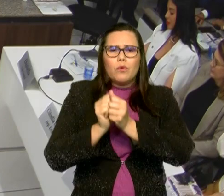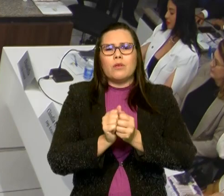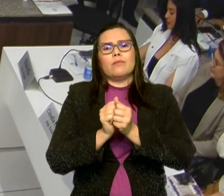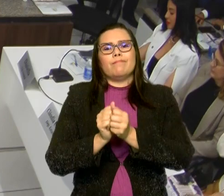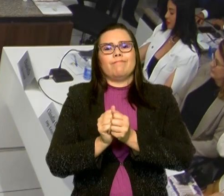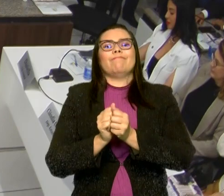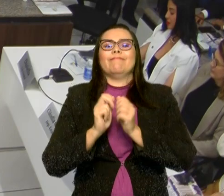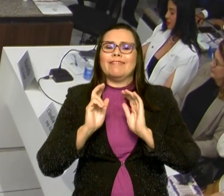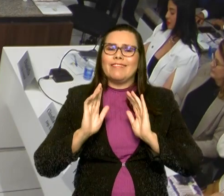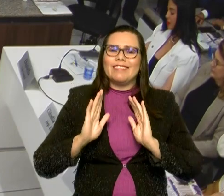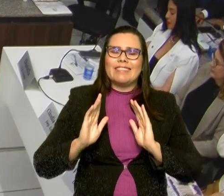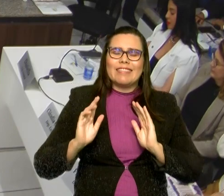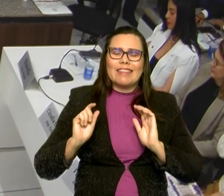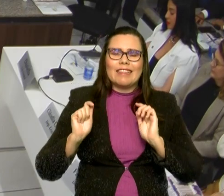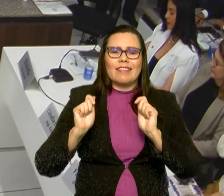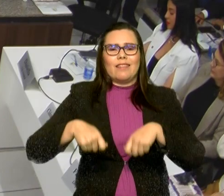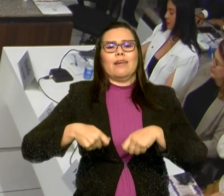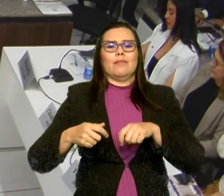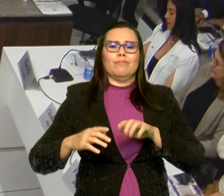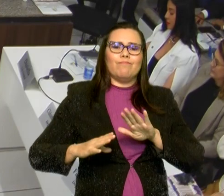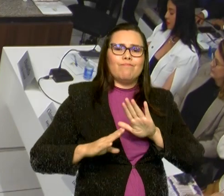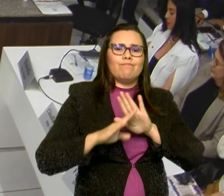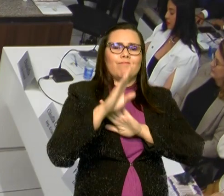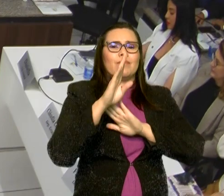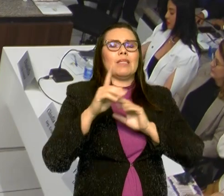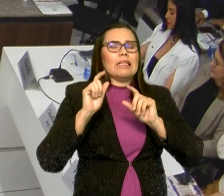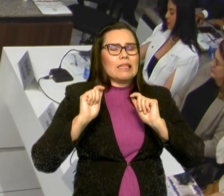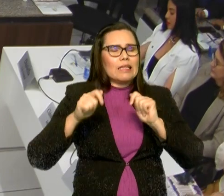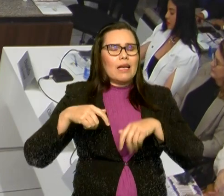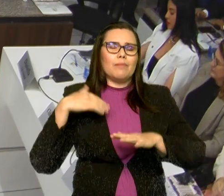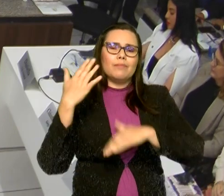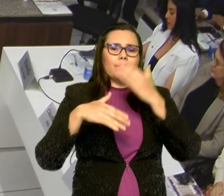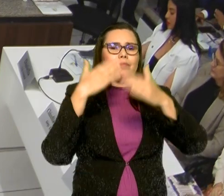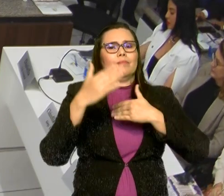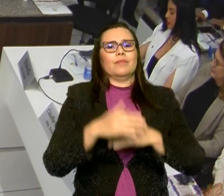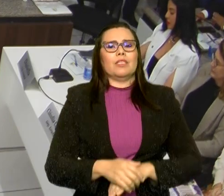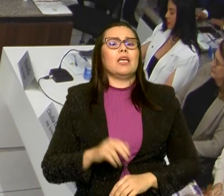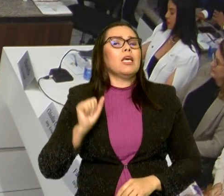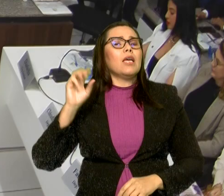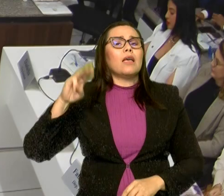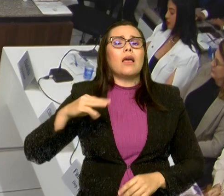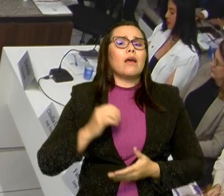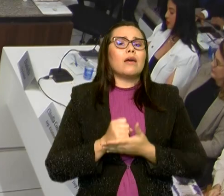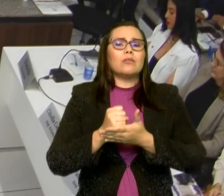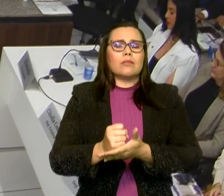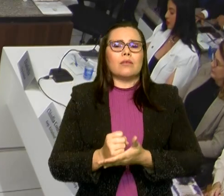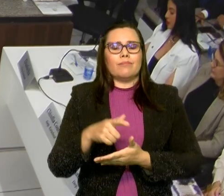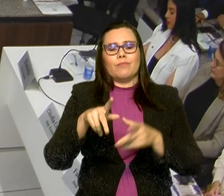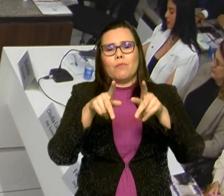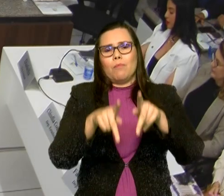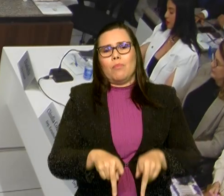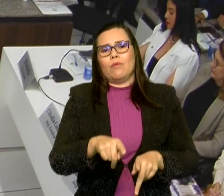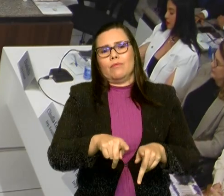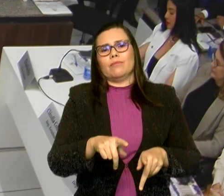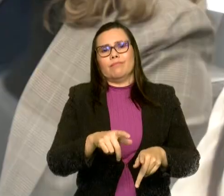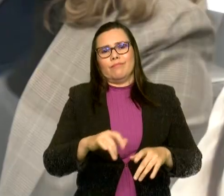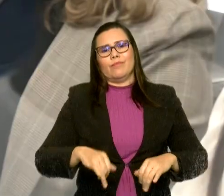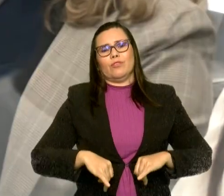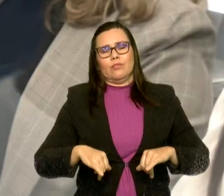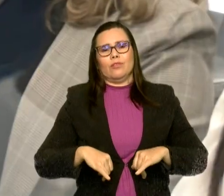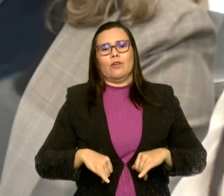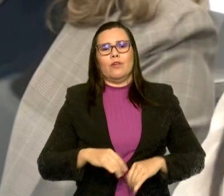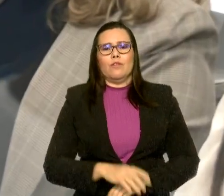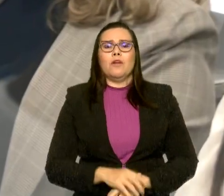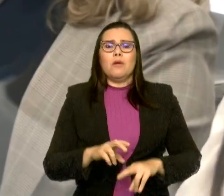para o povo. Quem recebe o benefício do nosso trabalho é a população, são aqueles que estão lá na ponta. Então, o nosso